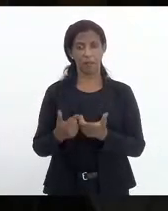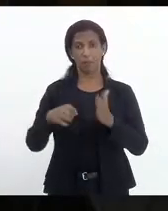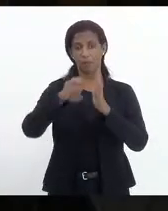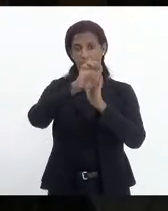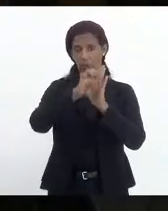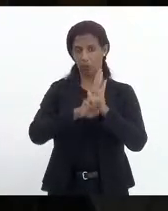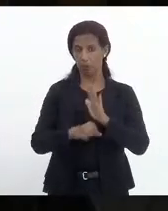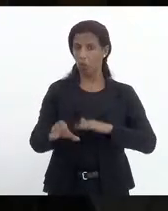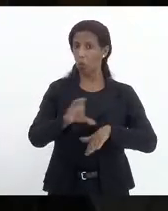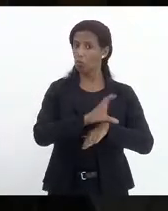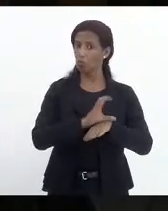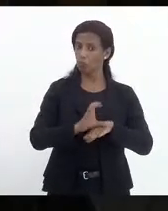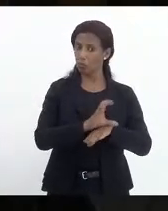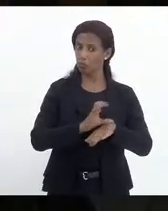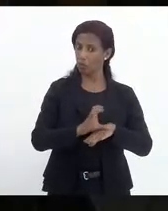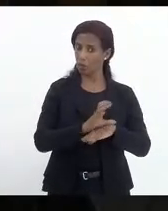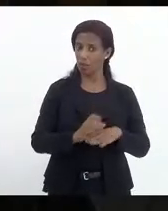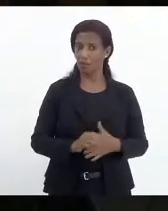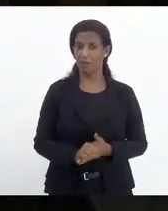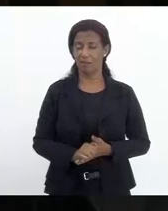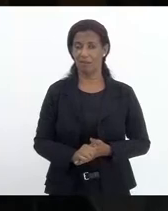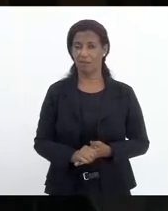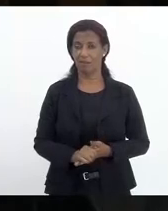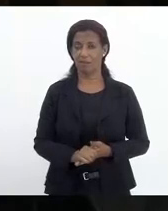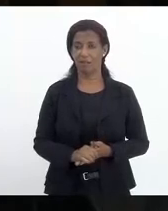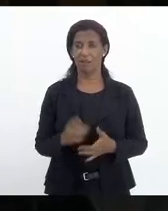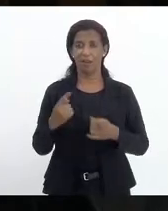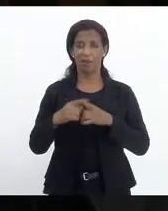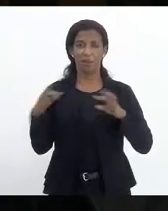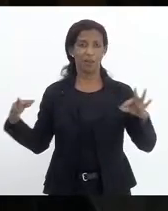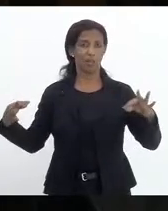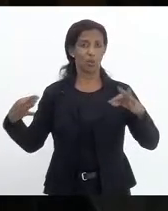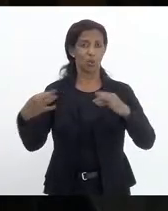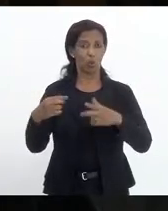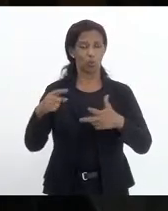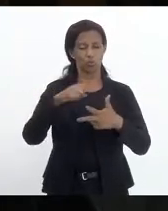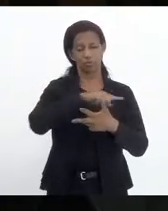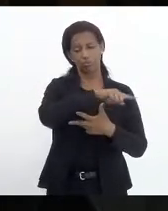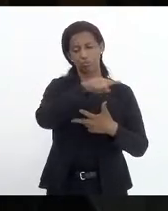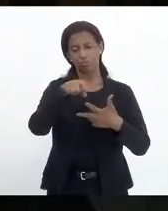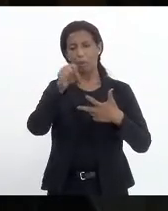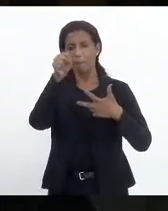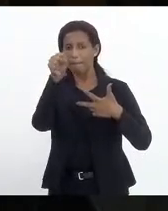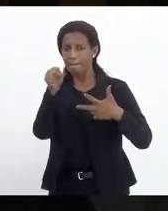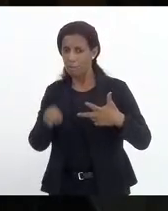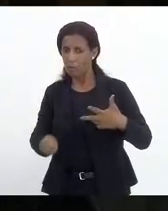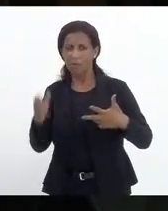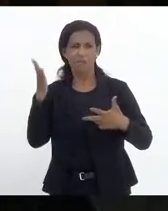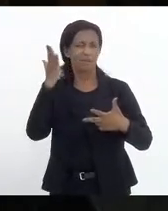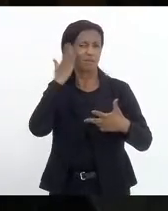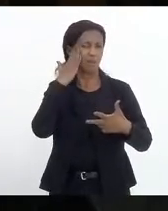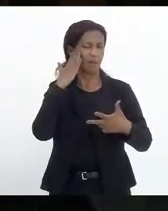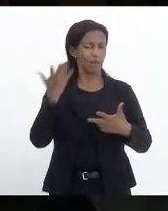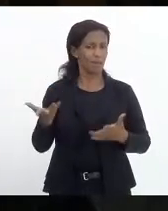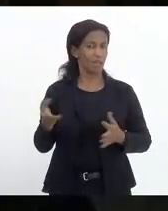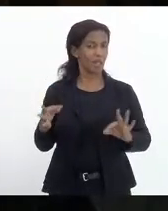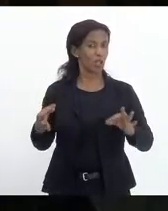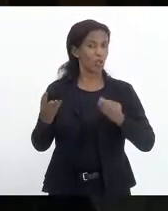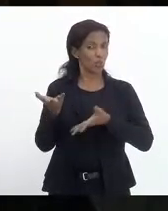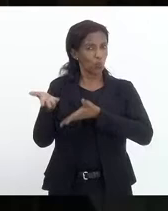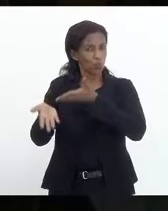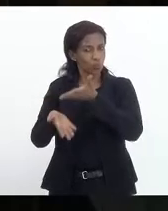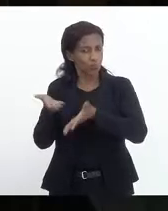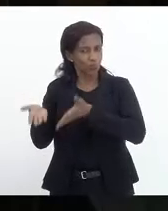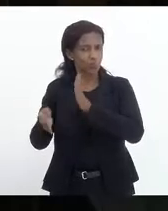da construção não porque estão atributo de todos os poderes e evidentemente tudo que é